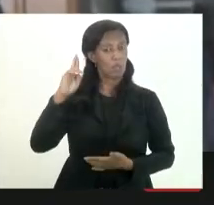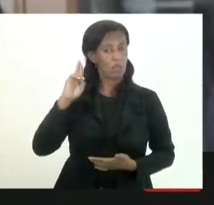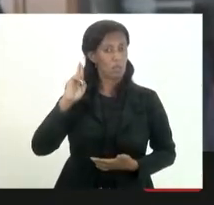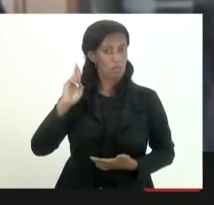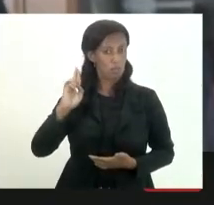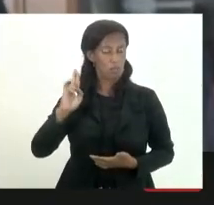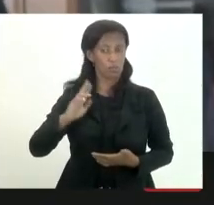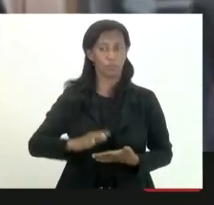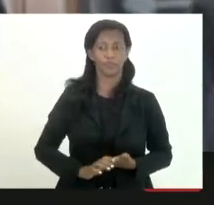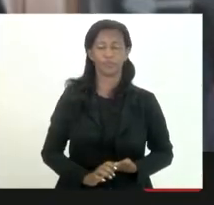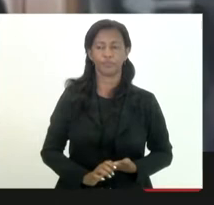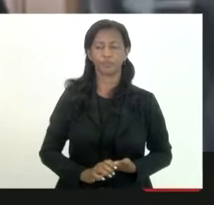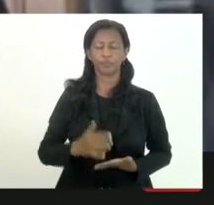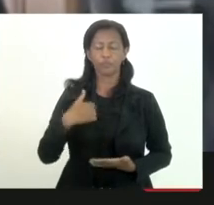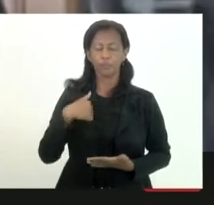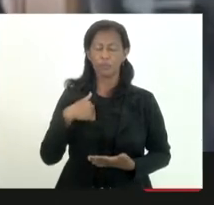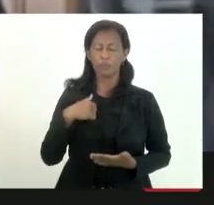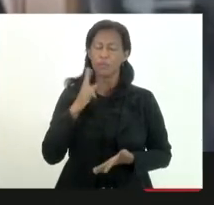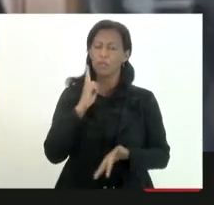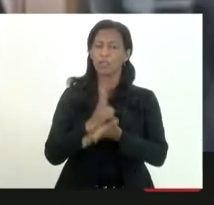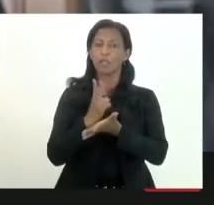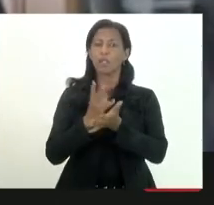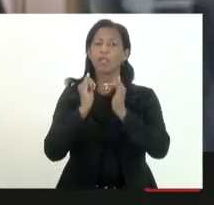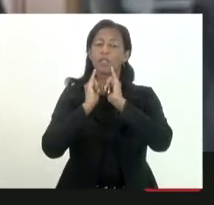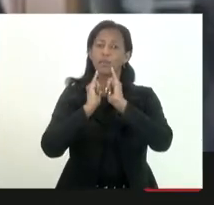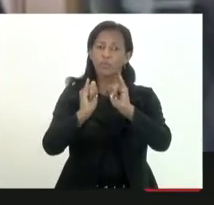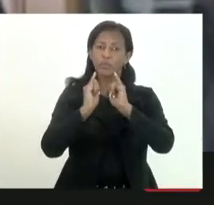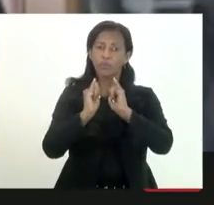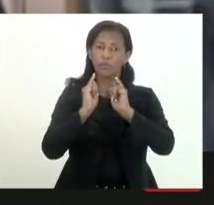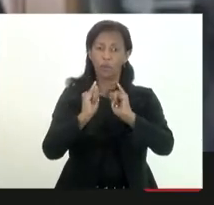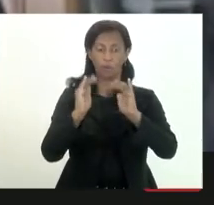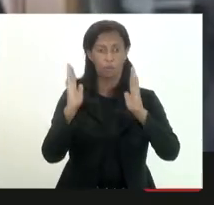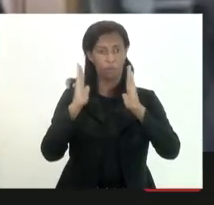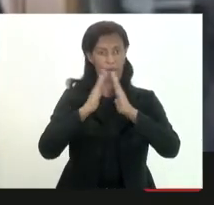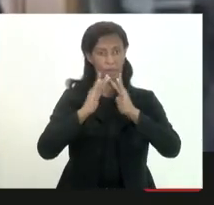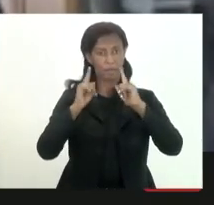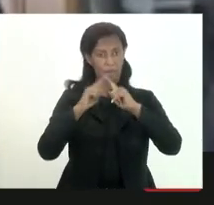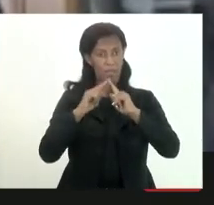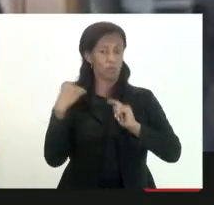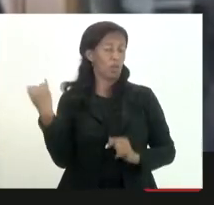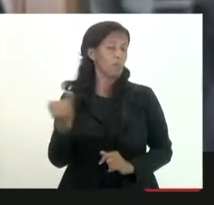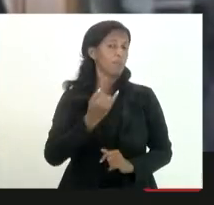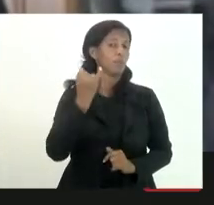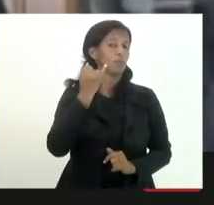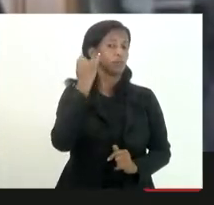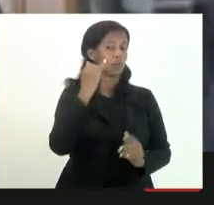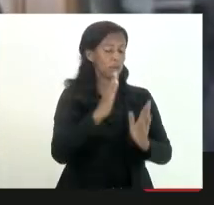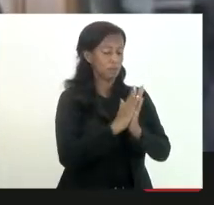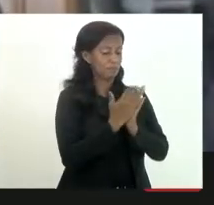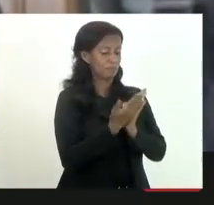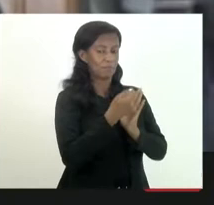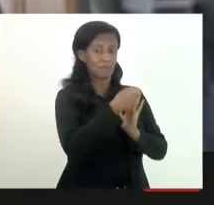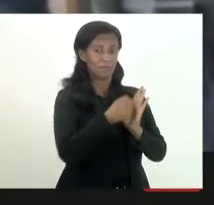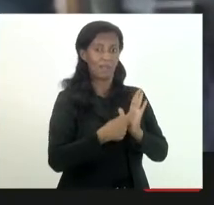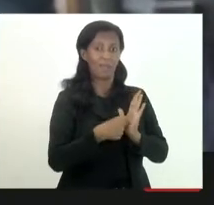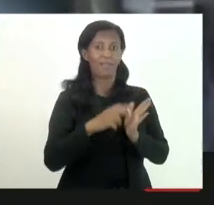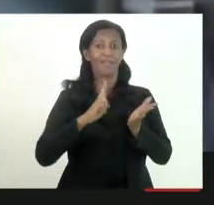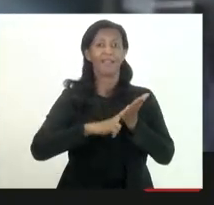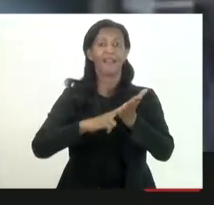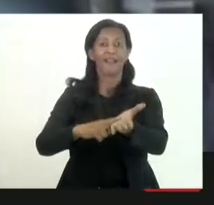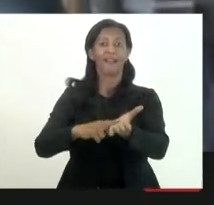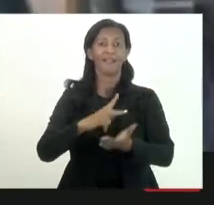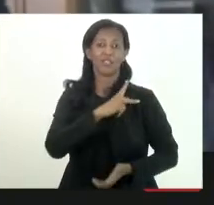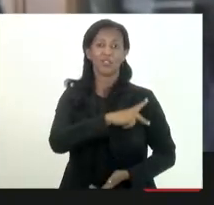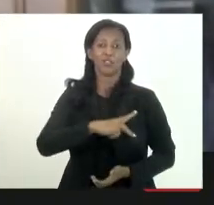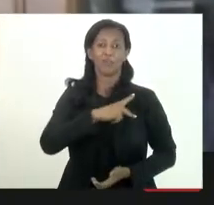sempre informo à igreja a importância do que está escrito na carta do apóstolo Paulo aos Romanos,